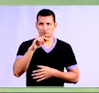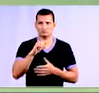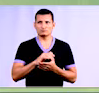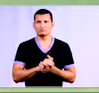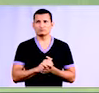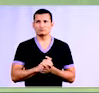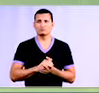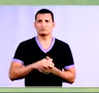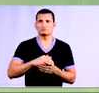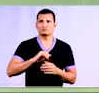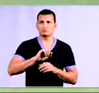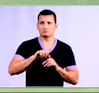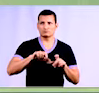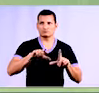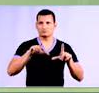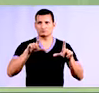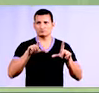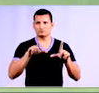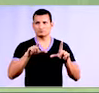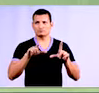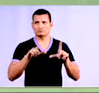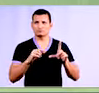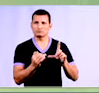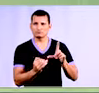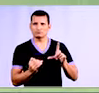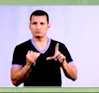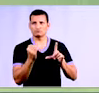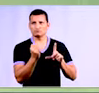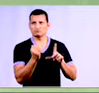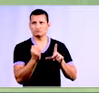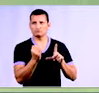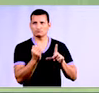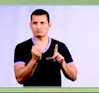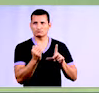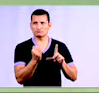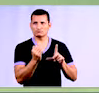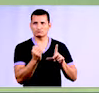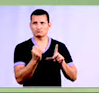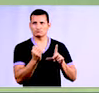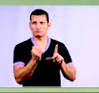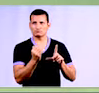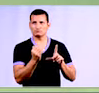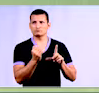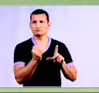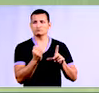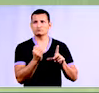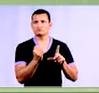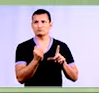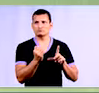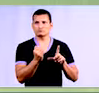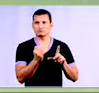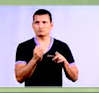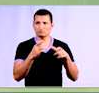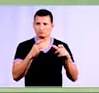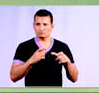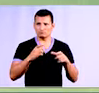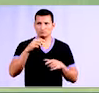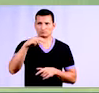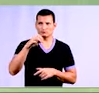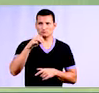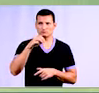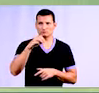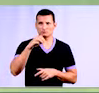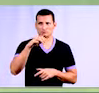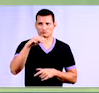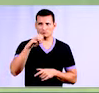na parte baixa, aí vem um espaço para o processo. Se não tem espaço, ele não é carregado? Olha só, o espaço de memória principal é dividido em